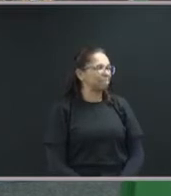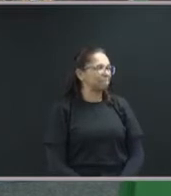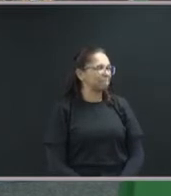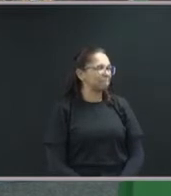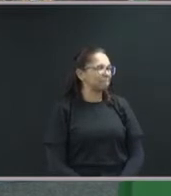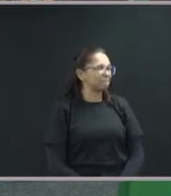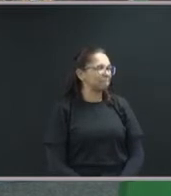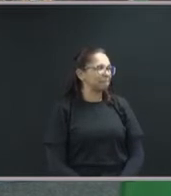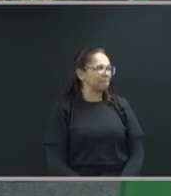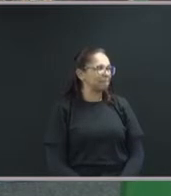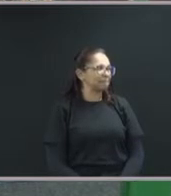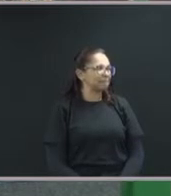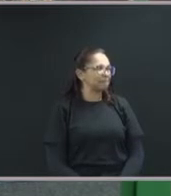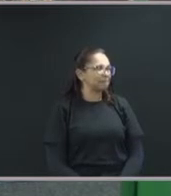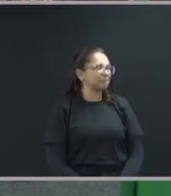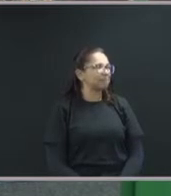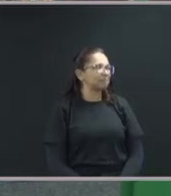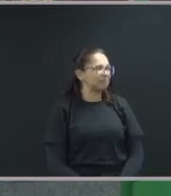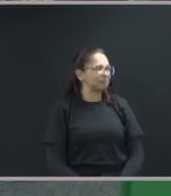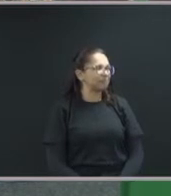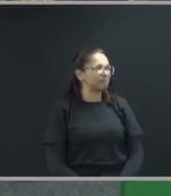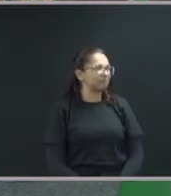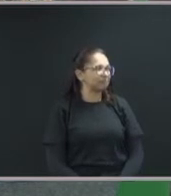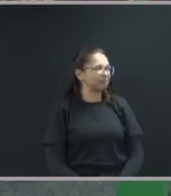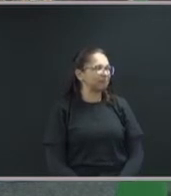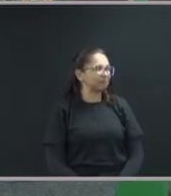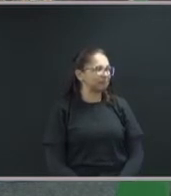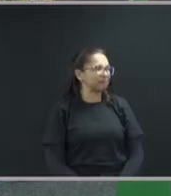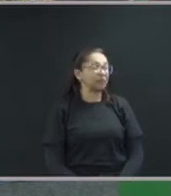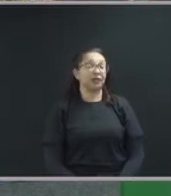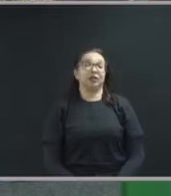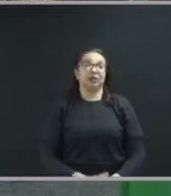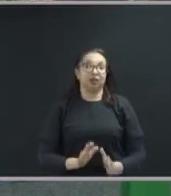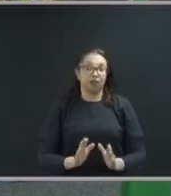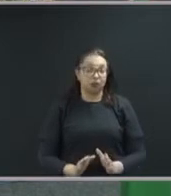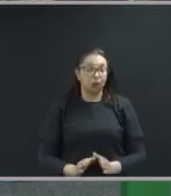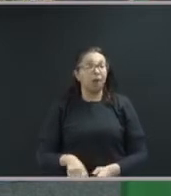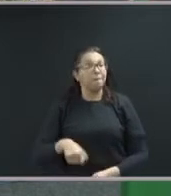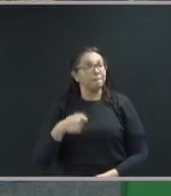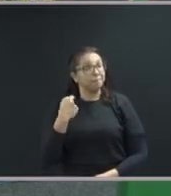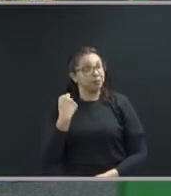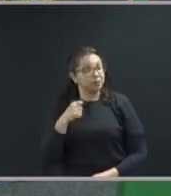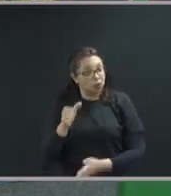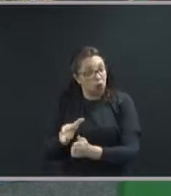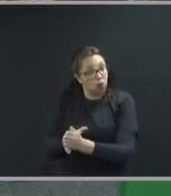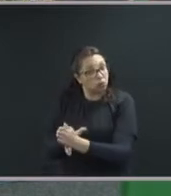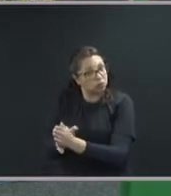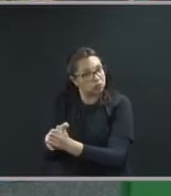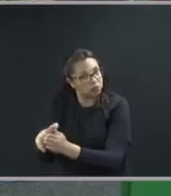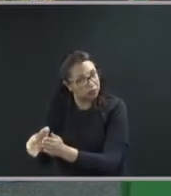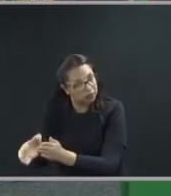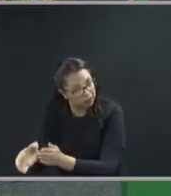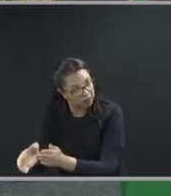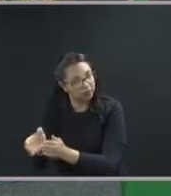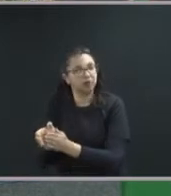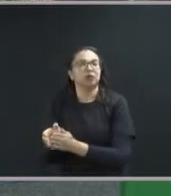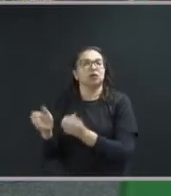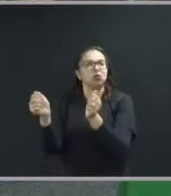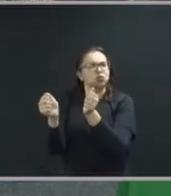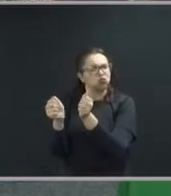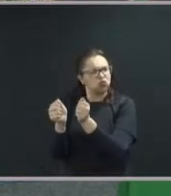Se ele vai me aceitar, não tem problema dele, mas é meu irmão, estamos caminhando para o céu. A Bíblia diz para nós não nos